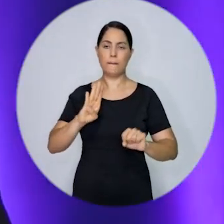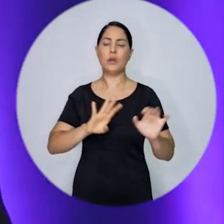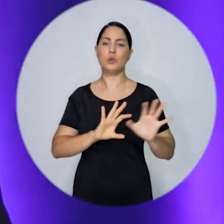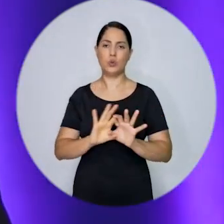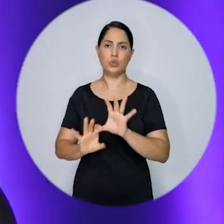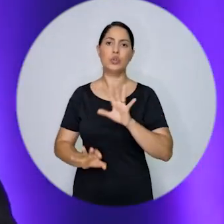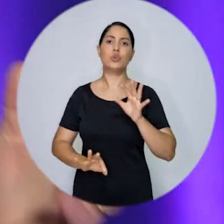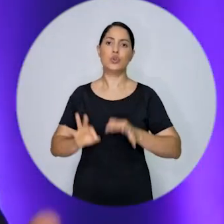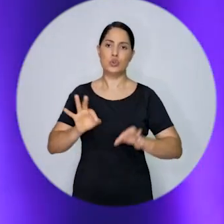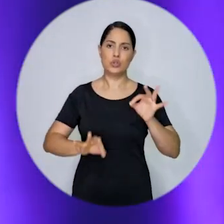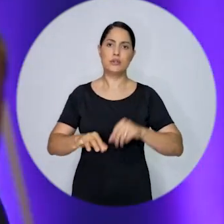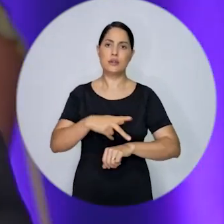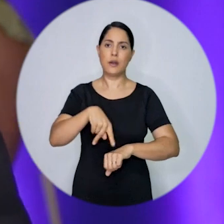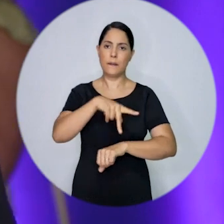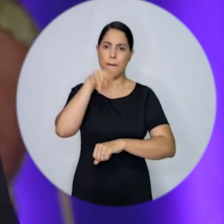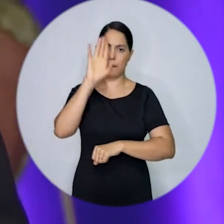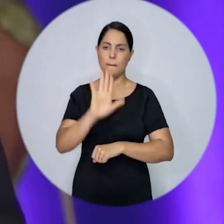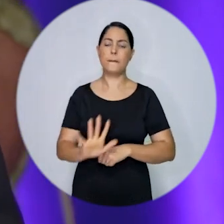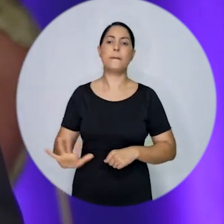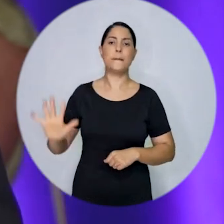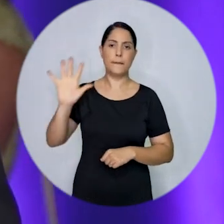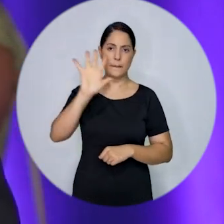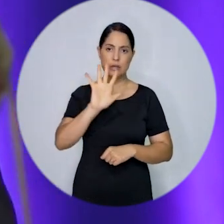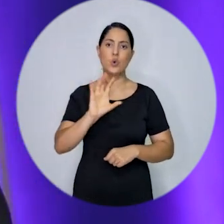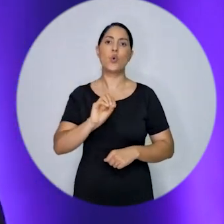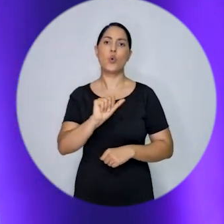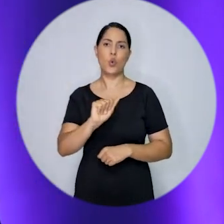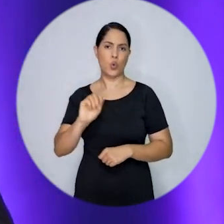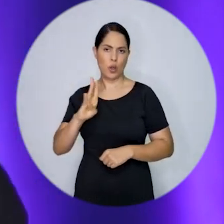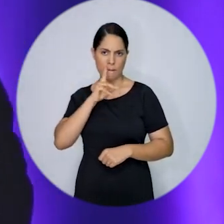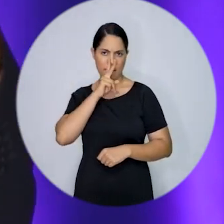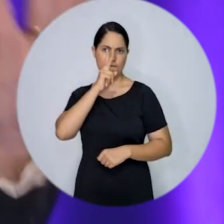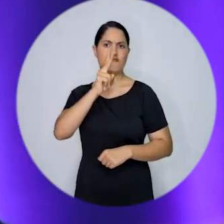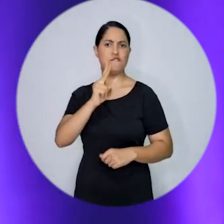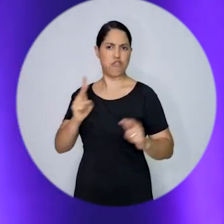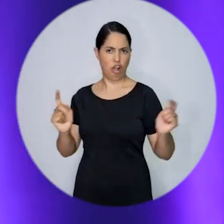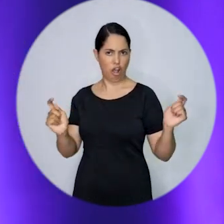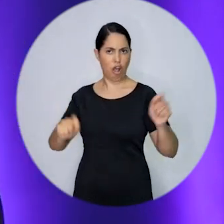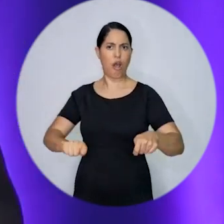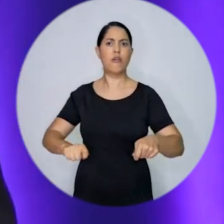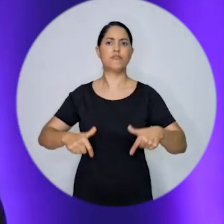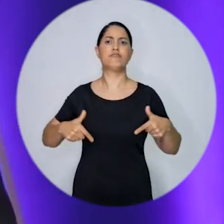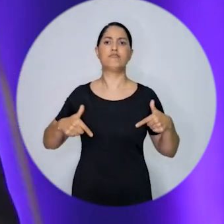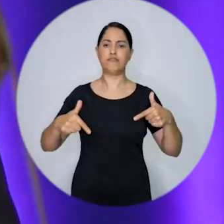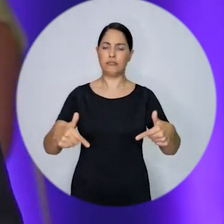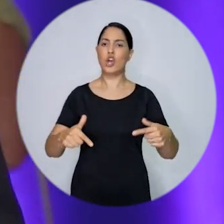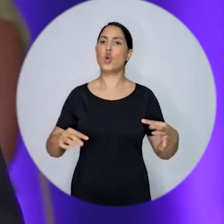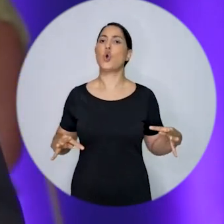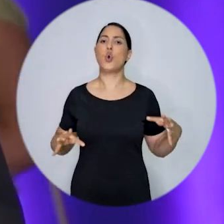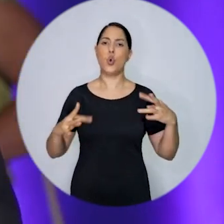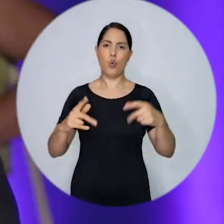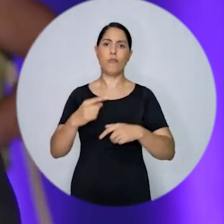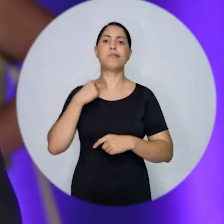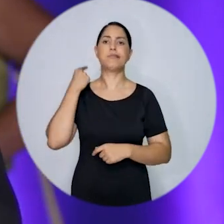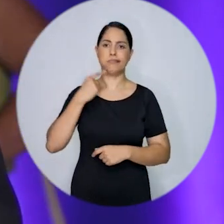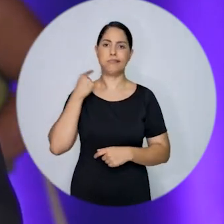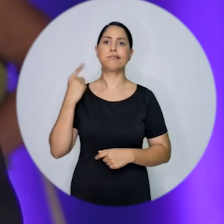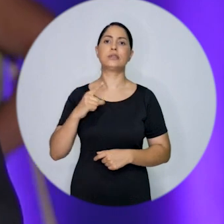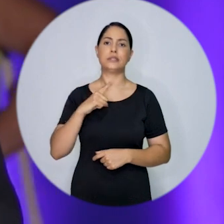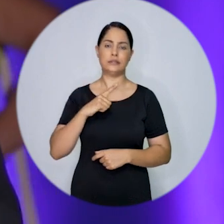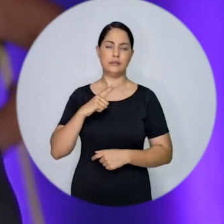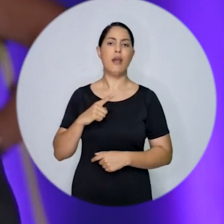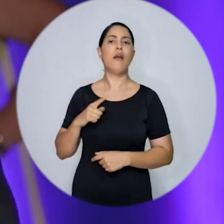do sistema OAB dentro de todo o sistema judicial brasileiro e já demonstra para a